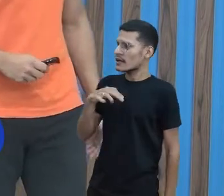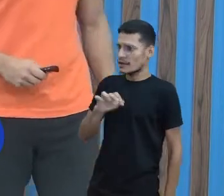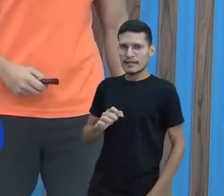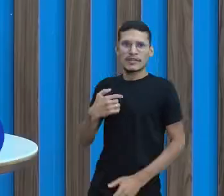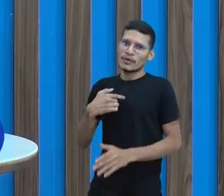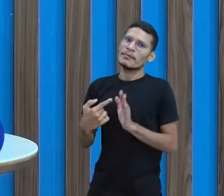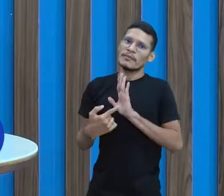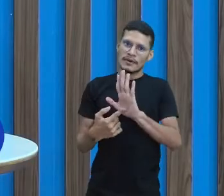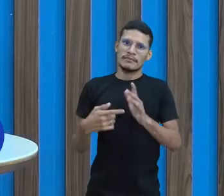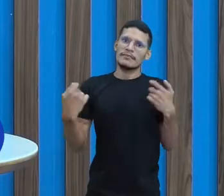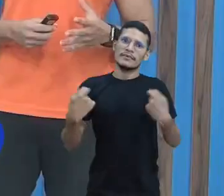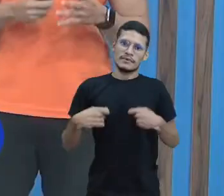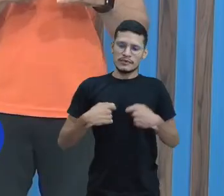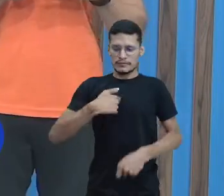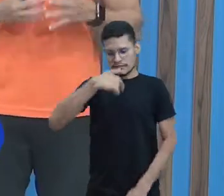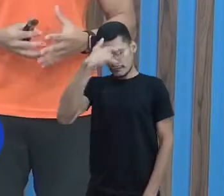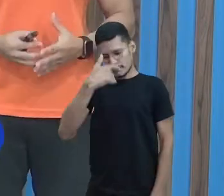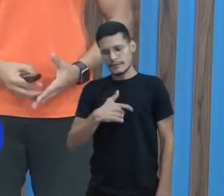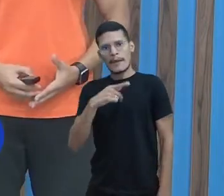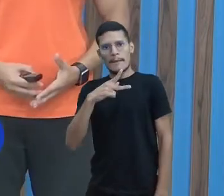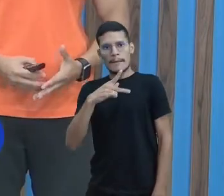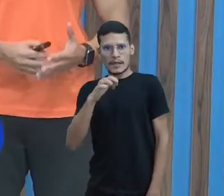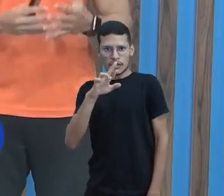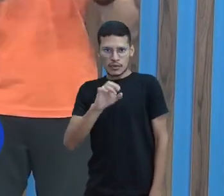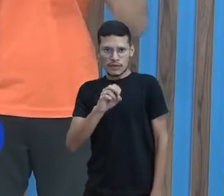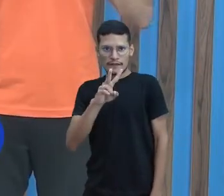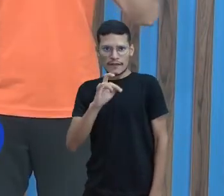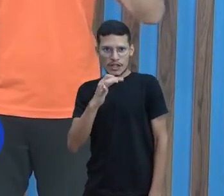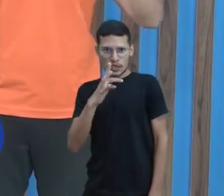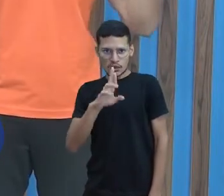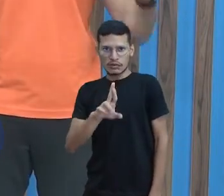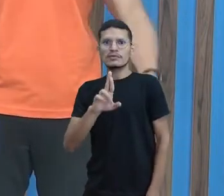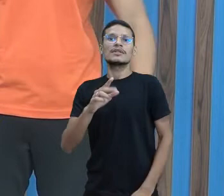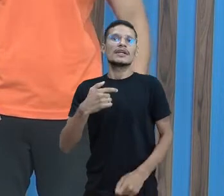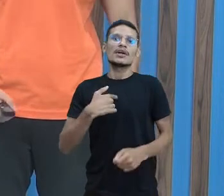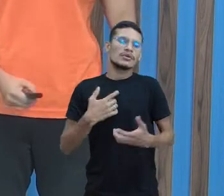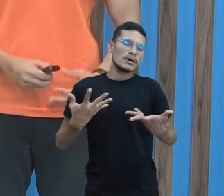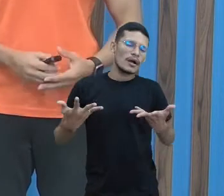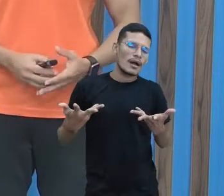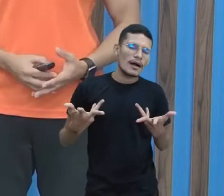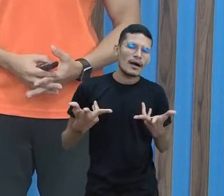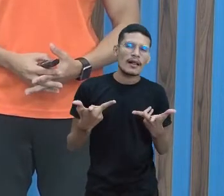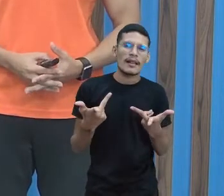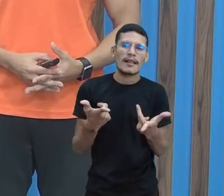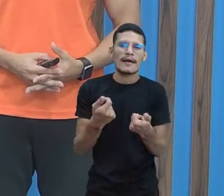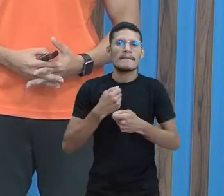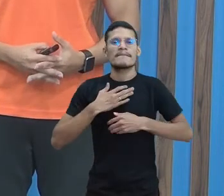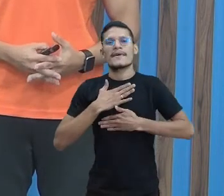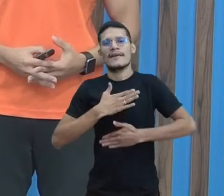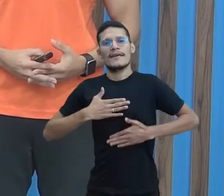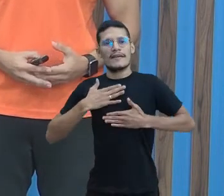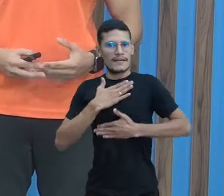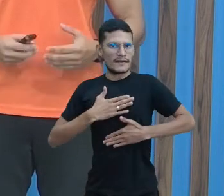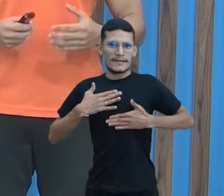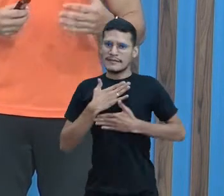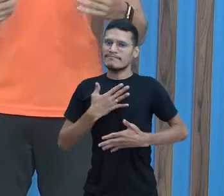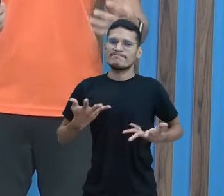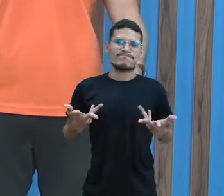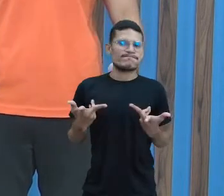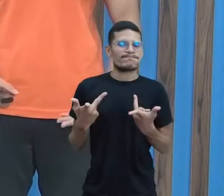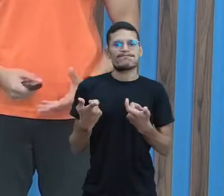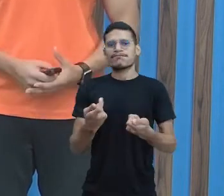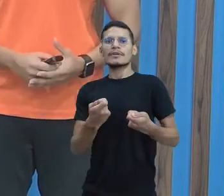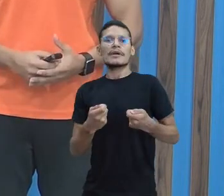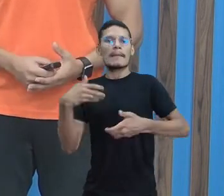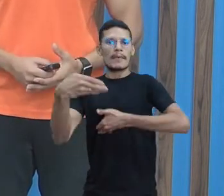né? Preciso. Eu me chamo Pedro Vitor, é um prazer inenarrável poder participar e